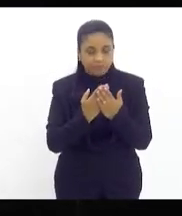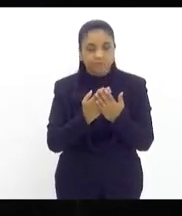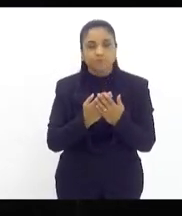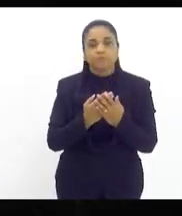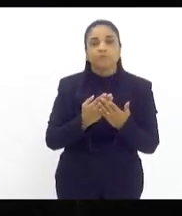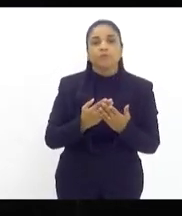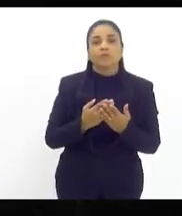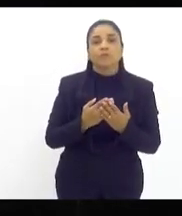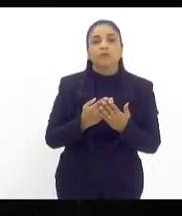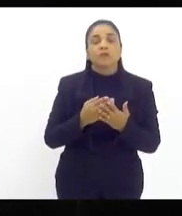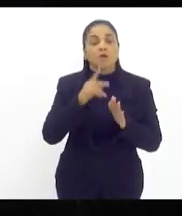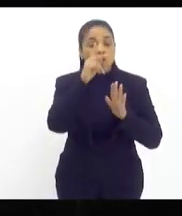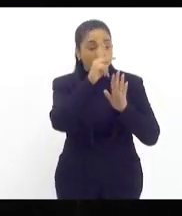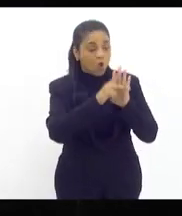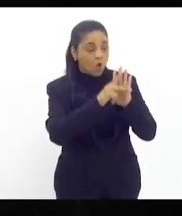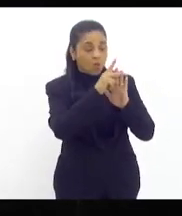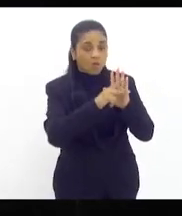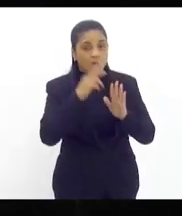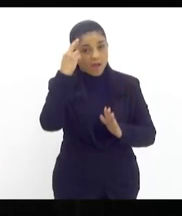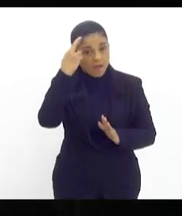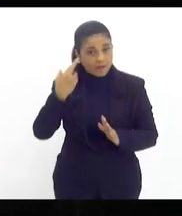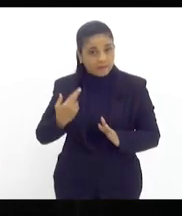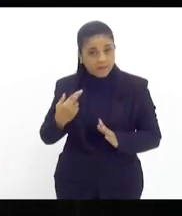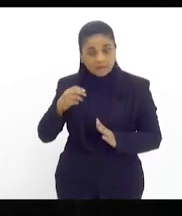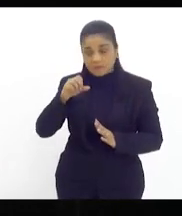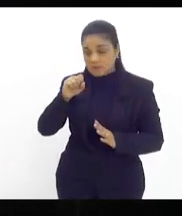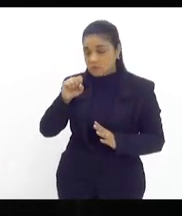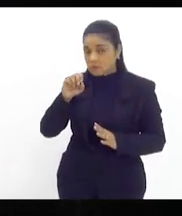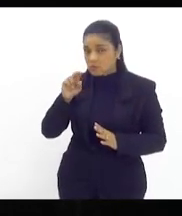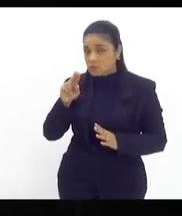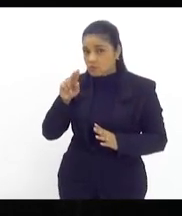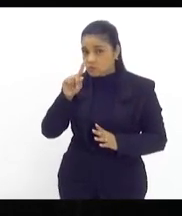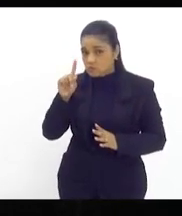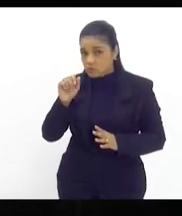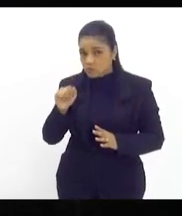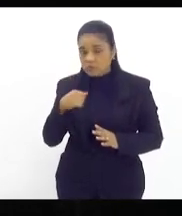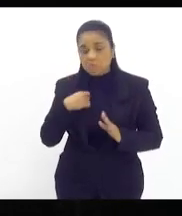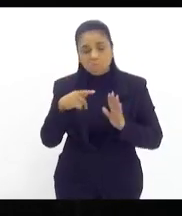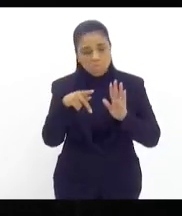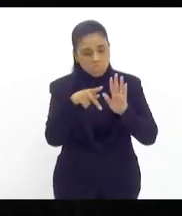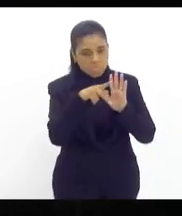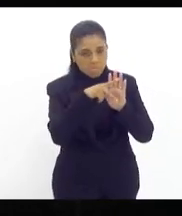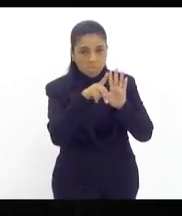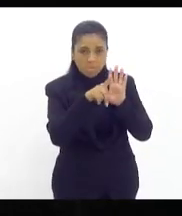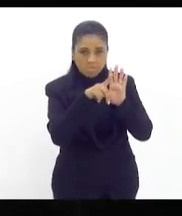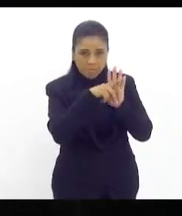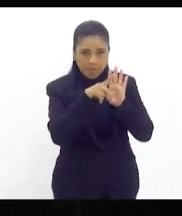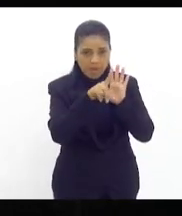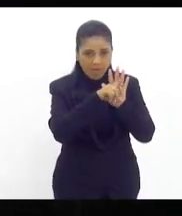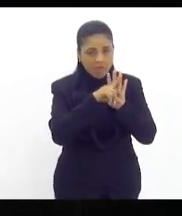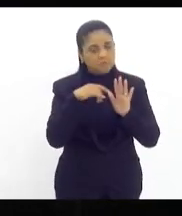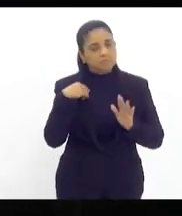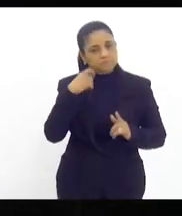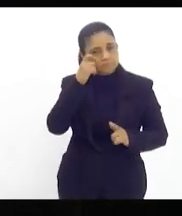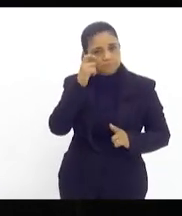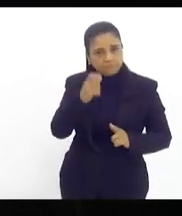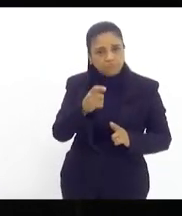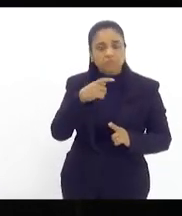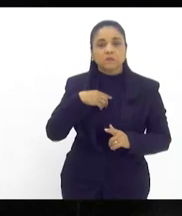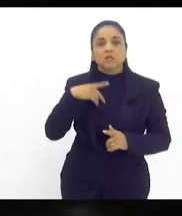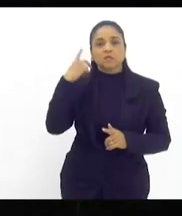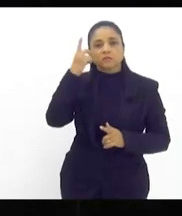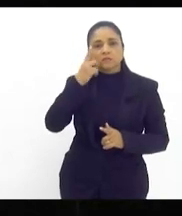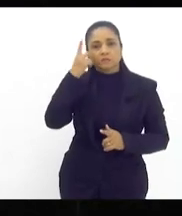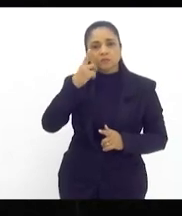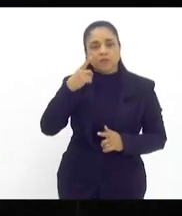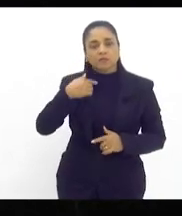citar o projeto da deputada Renata Souza que teve um PL muito interessante nessa direção o deputado Flávio Serafini que é um deputado